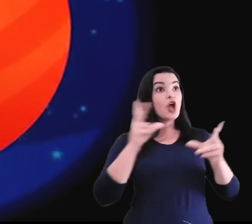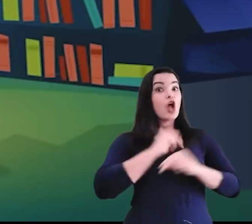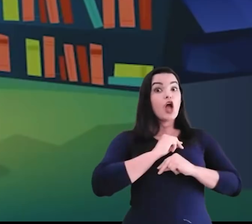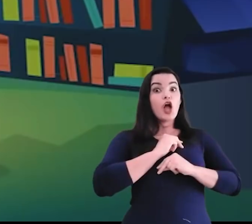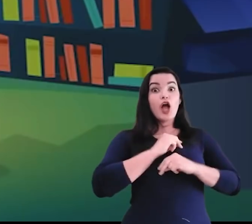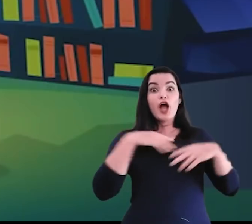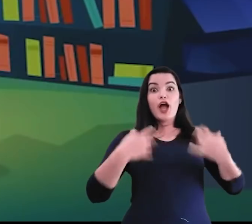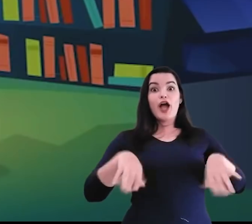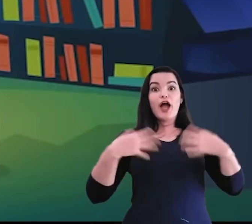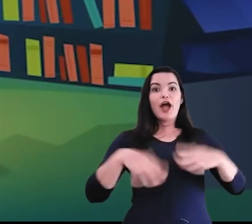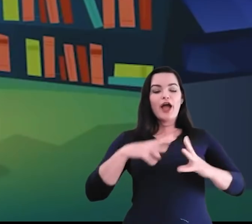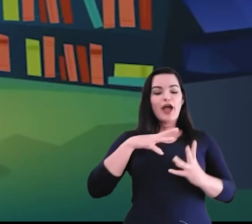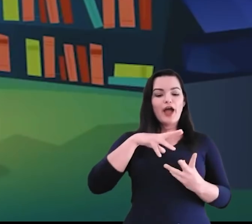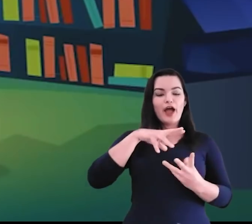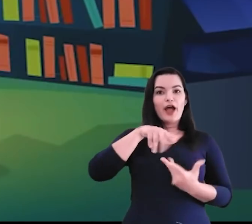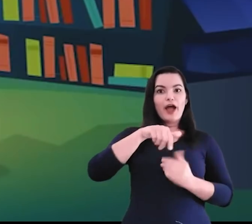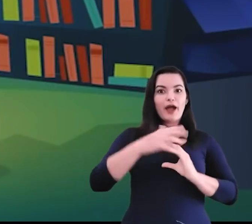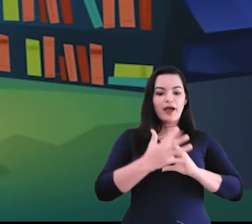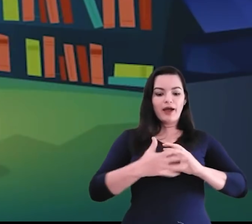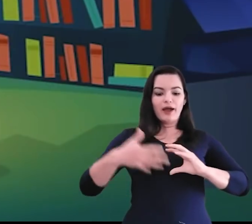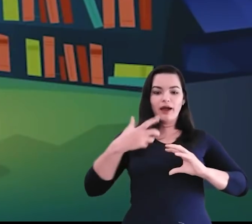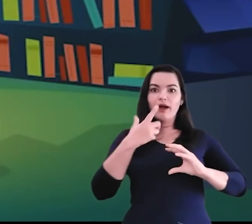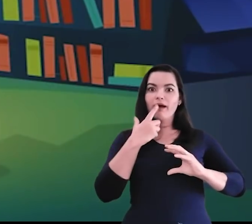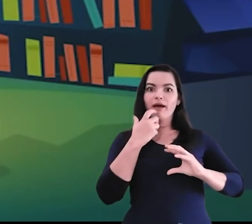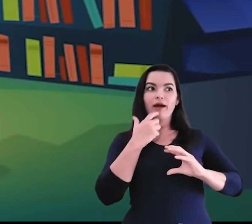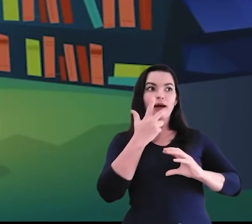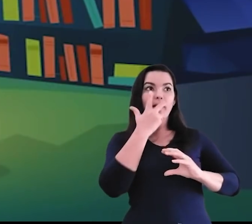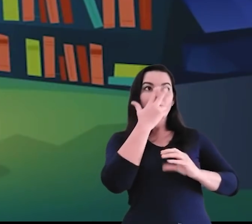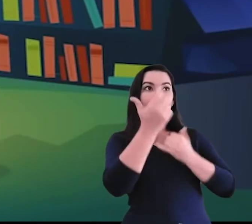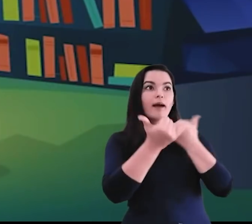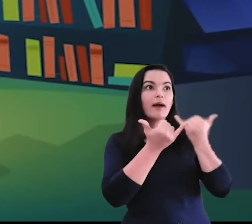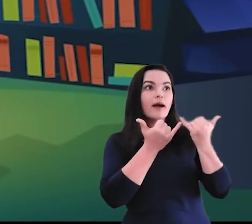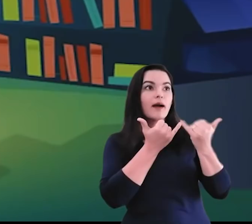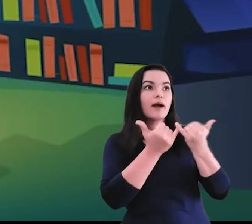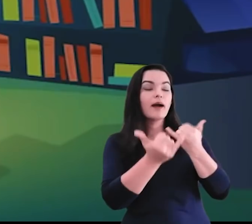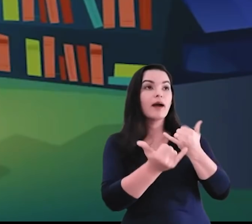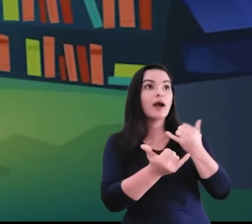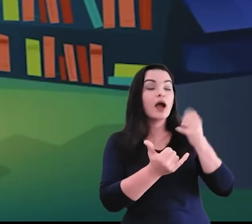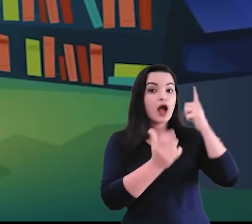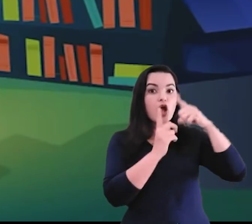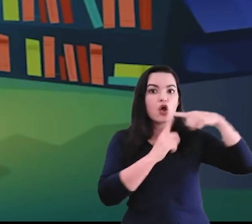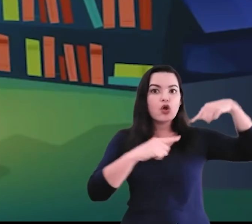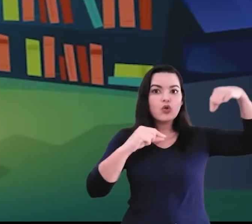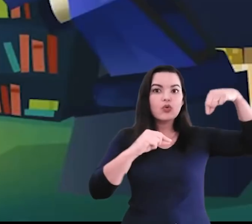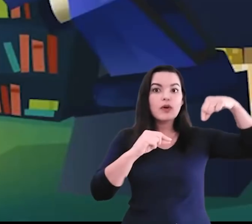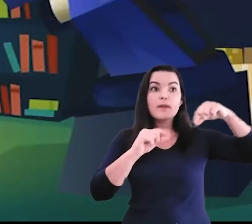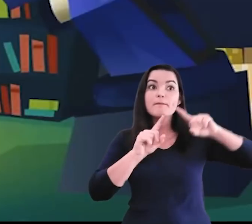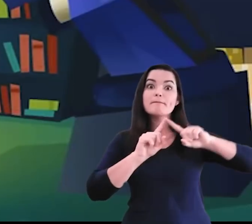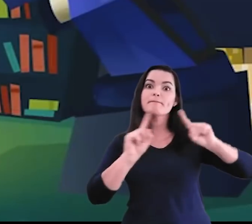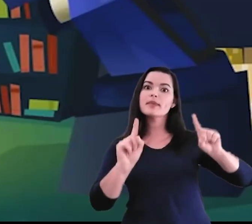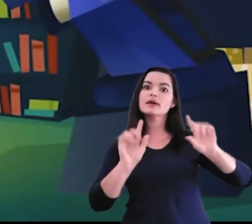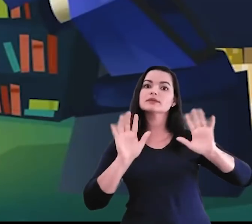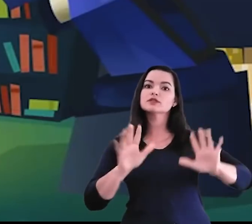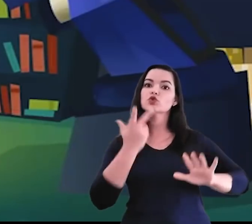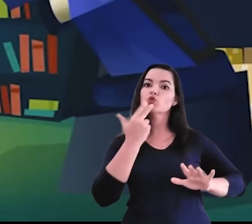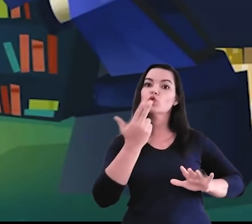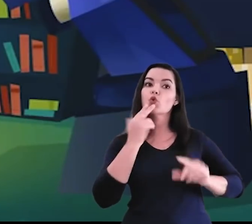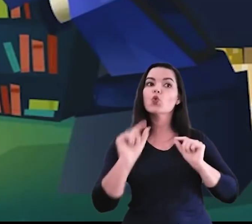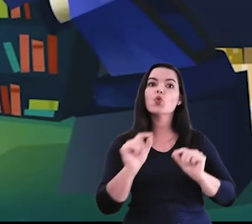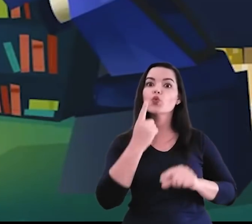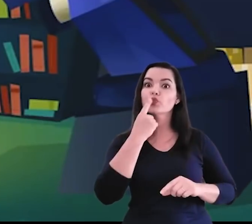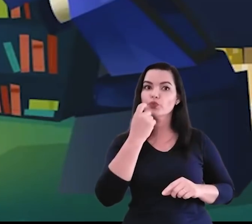Nossa! Marte parece muito com a Lua, só que vermelha. Precisa notar isso. Minha vez.